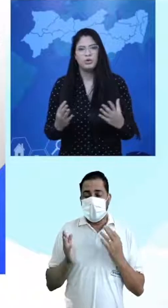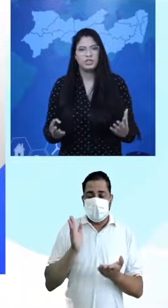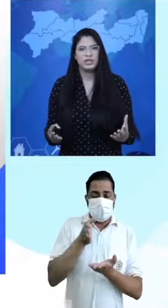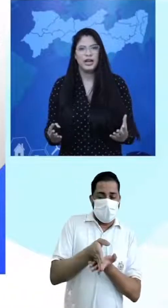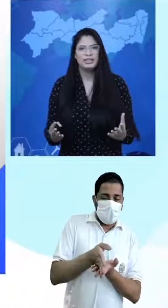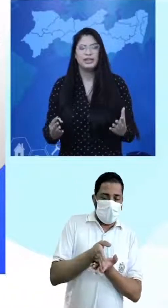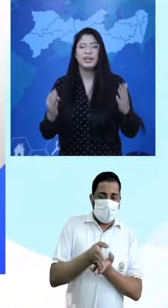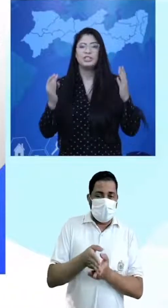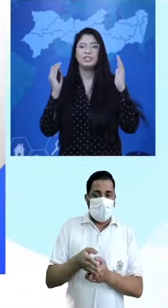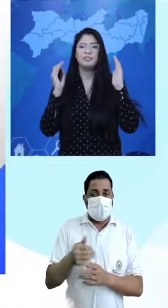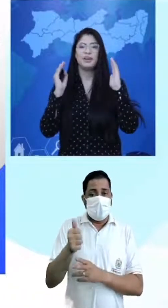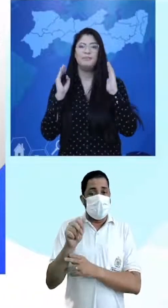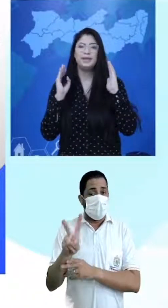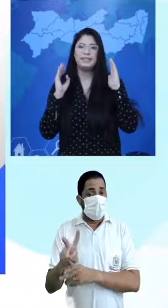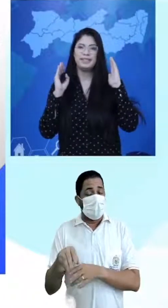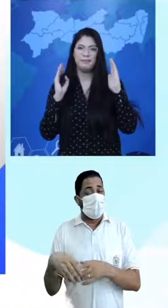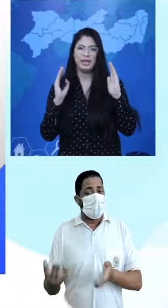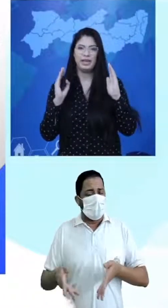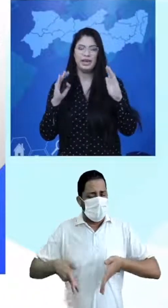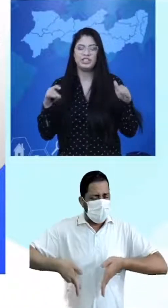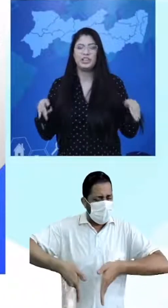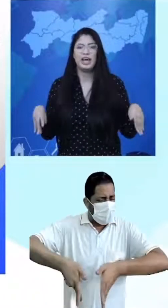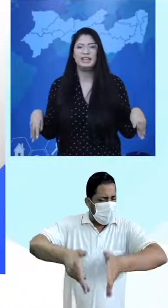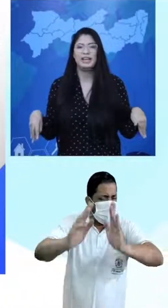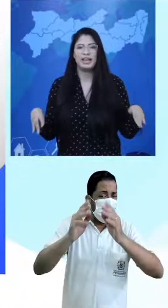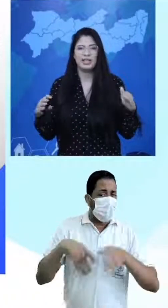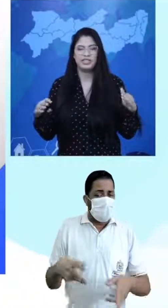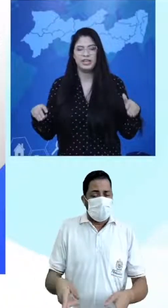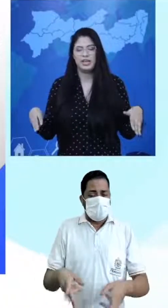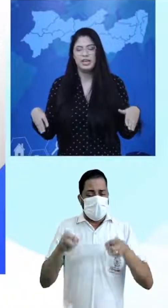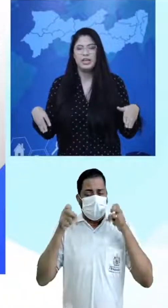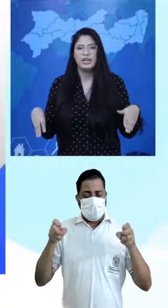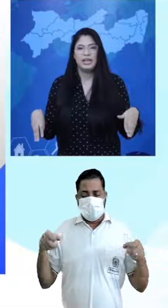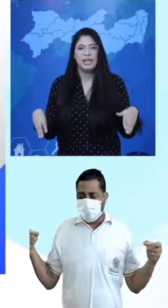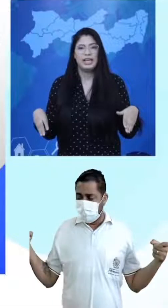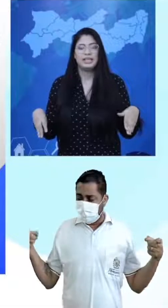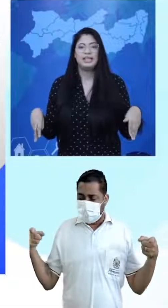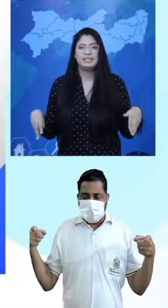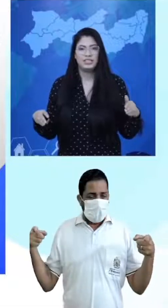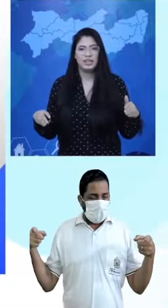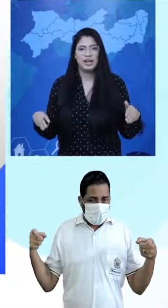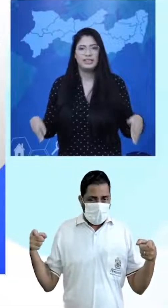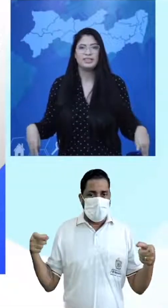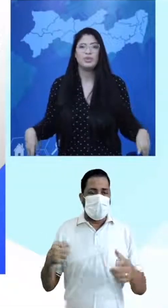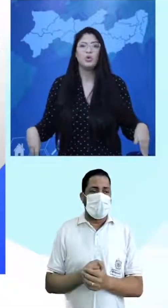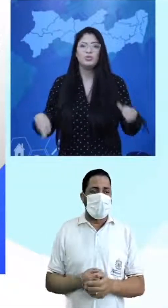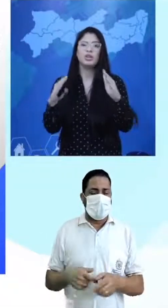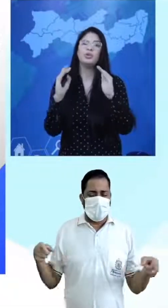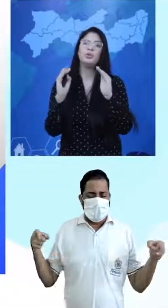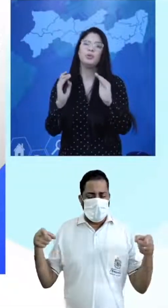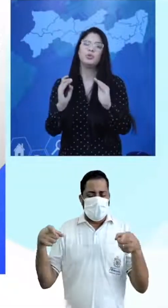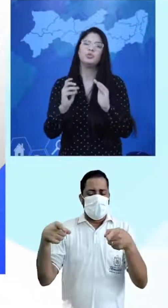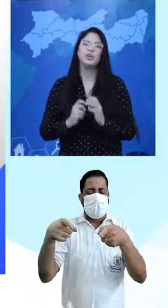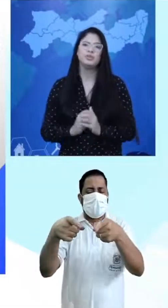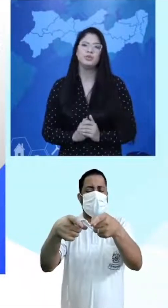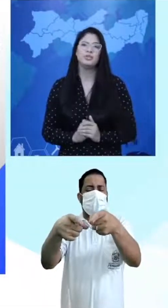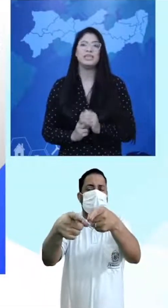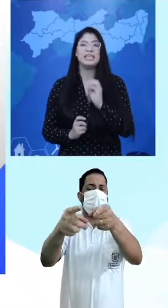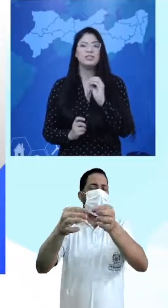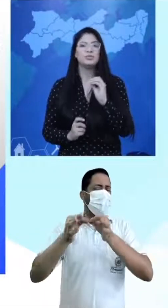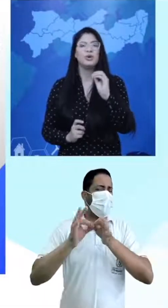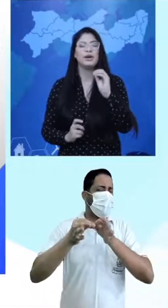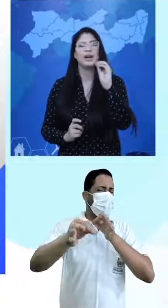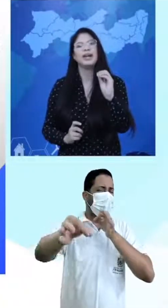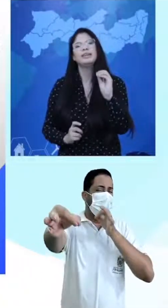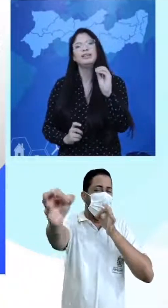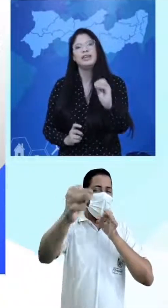ou estrada, a gente vai perceber as laterais, né, dessa estrada se encontrando num ponto no horizonte.